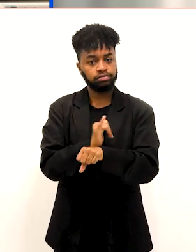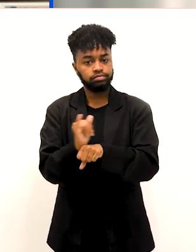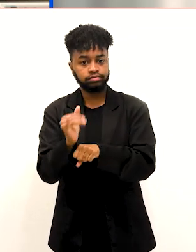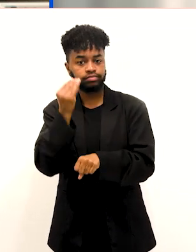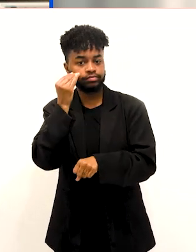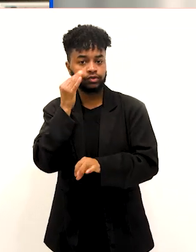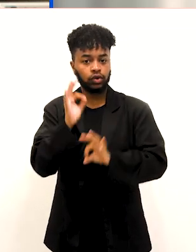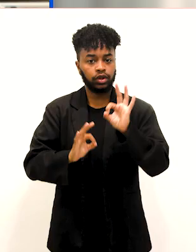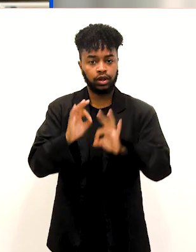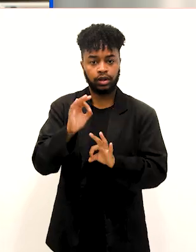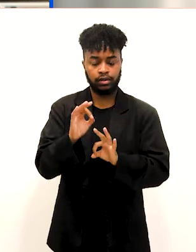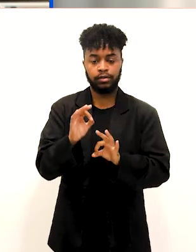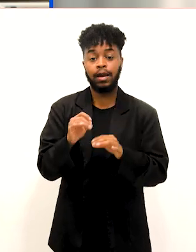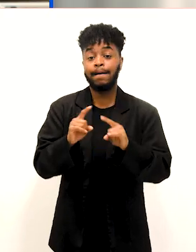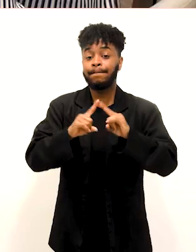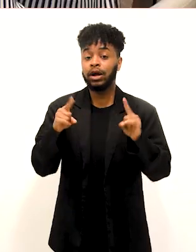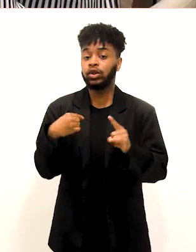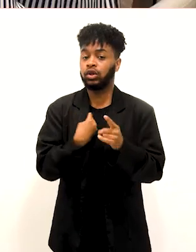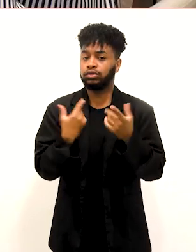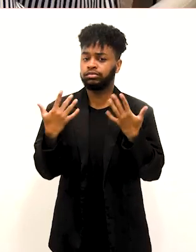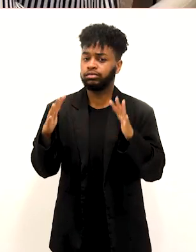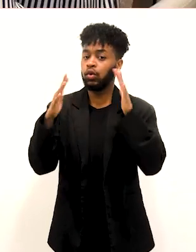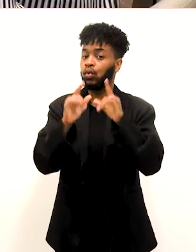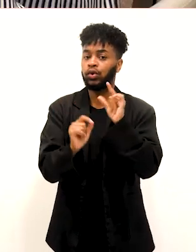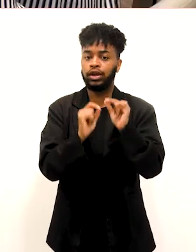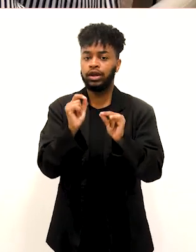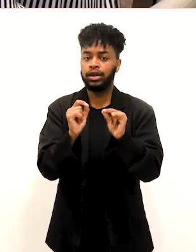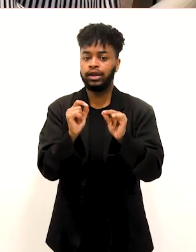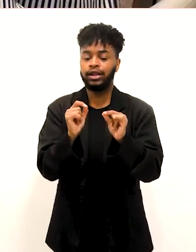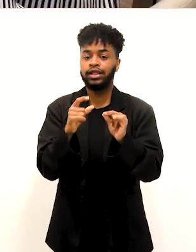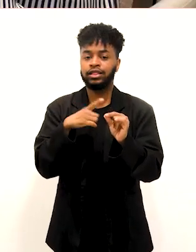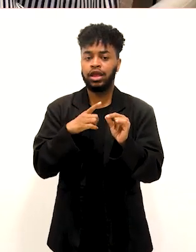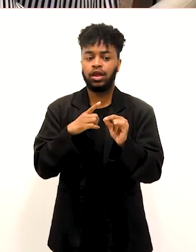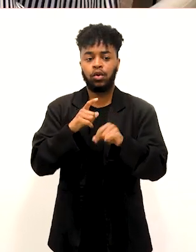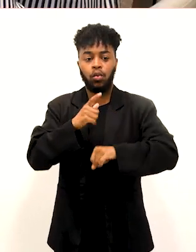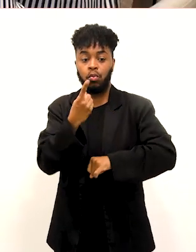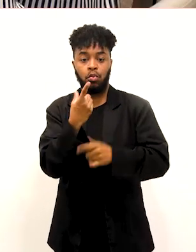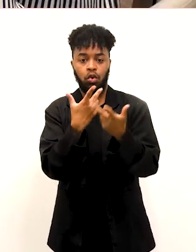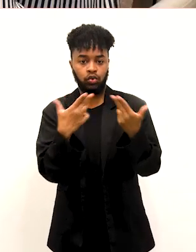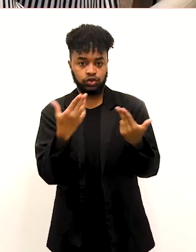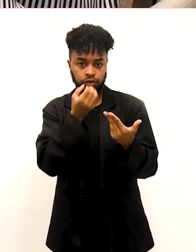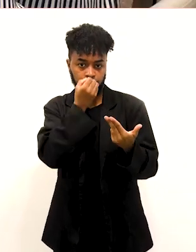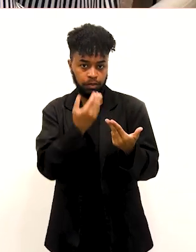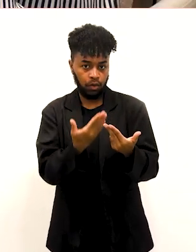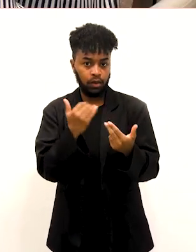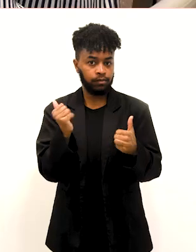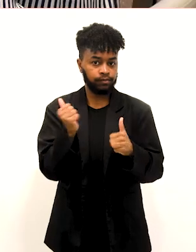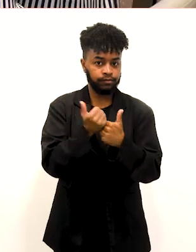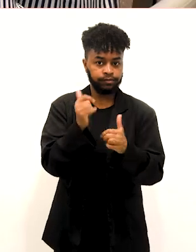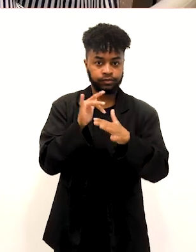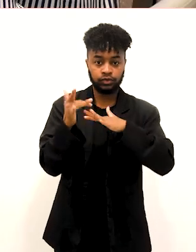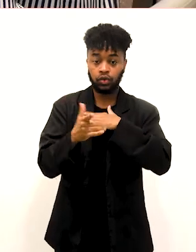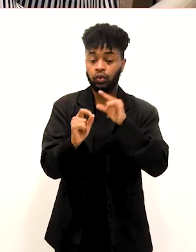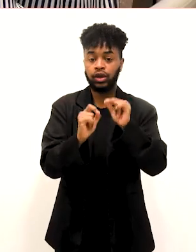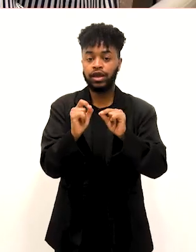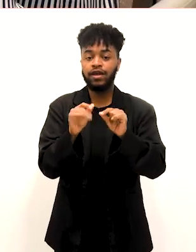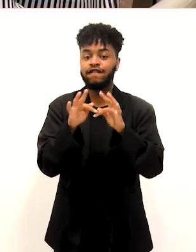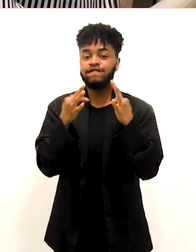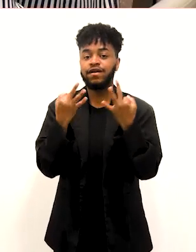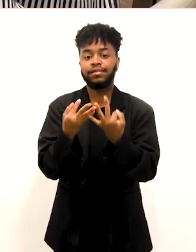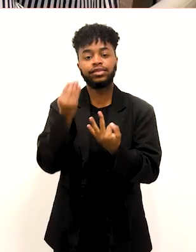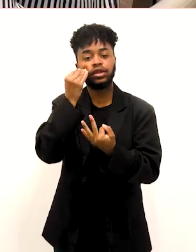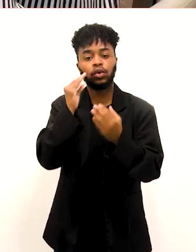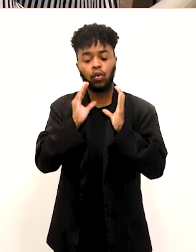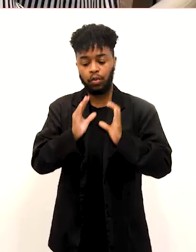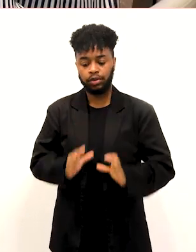do seu planejamento, mas a gente pode celebrar sim que pelo menos um lado bom do fortalecimento das redes sociais é que famílias estão